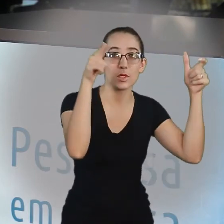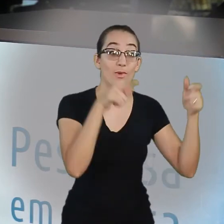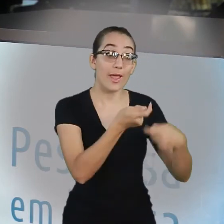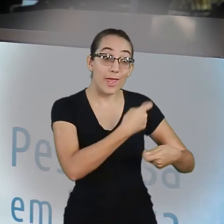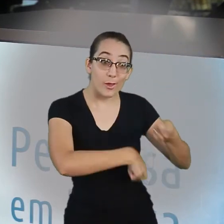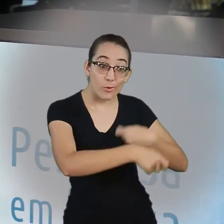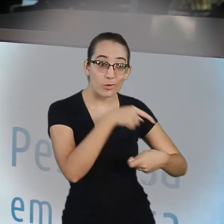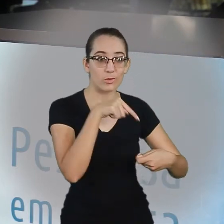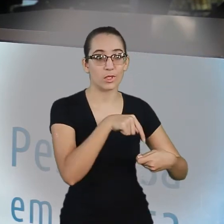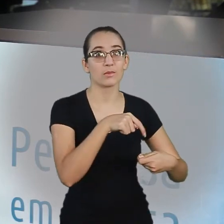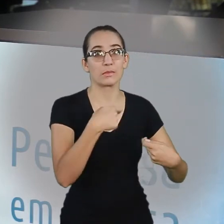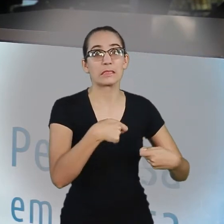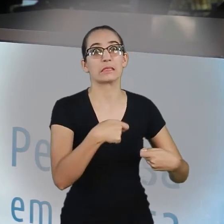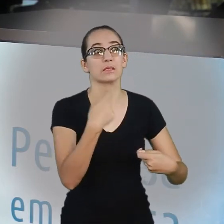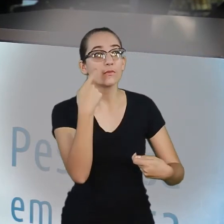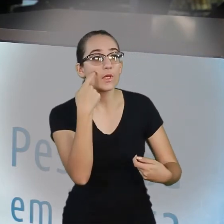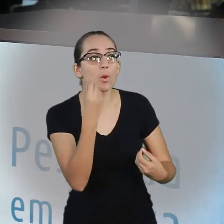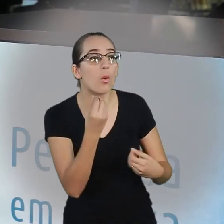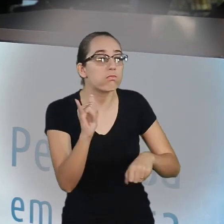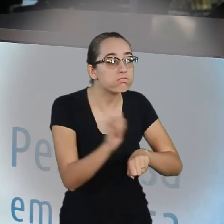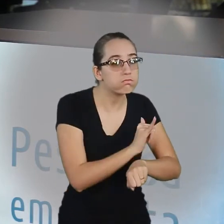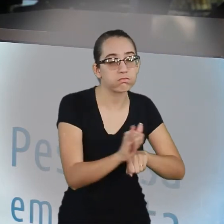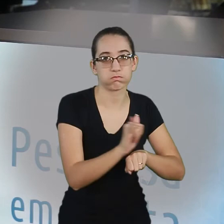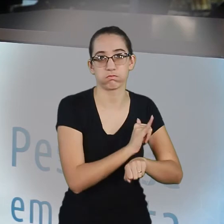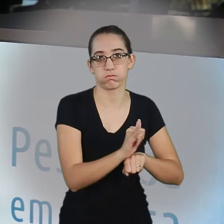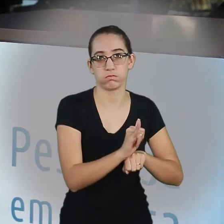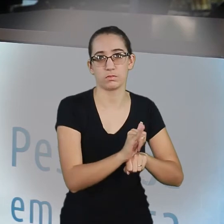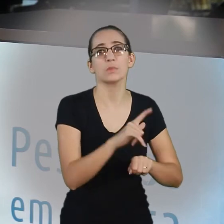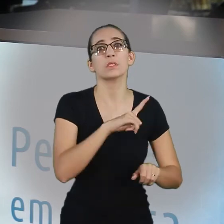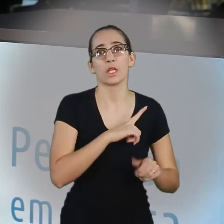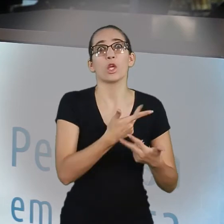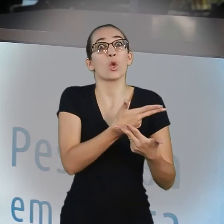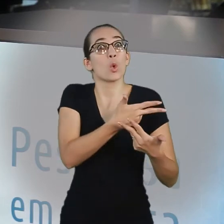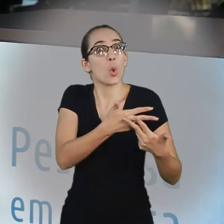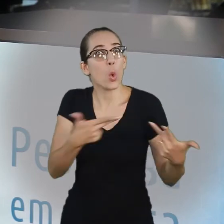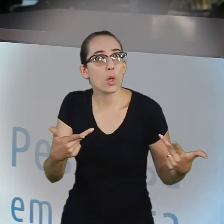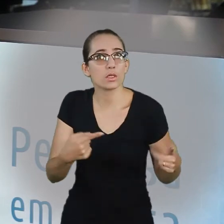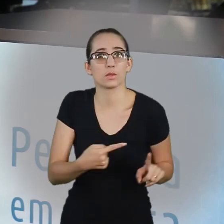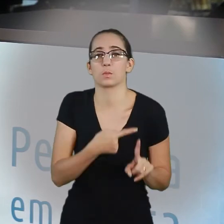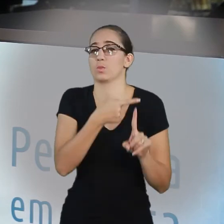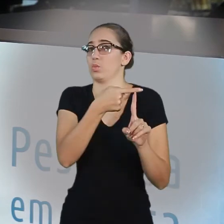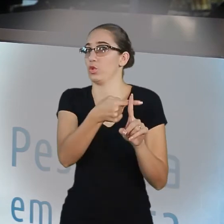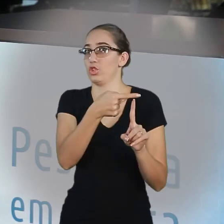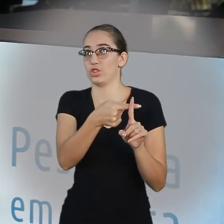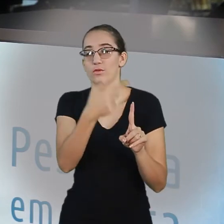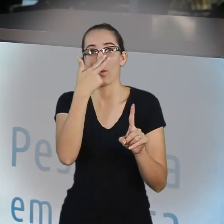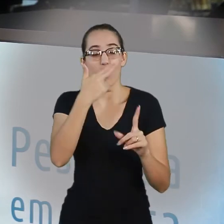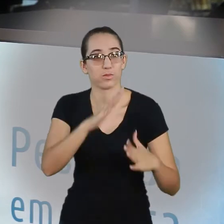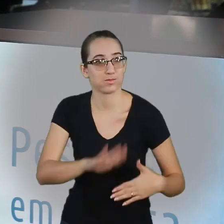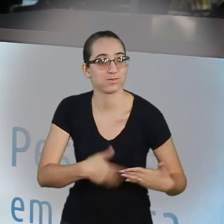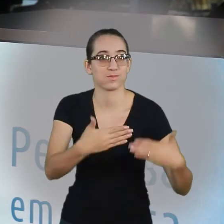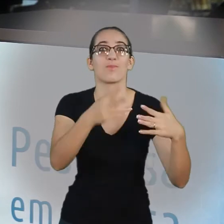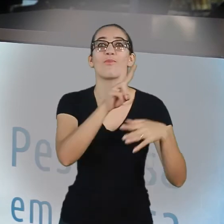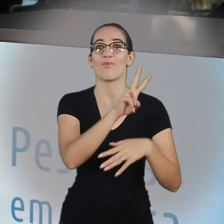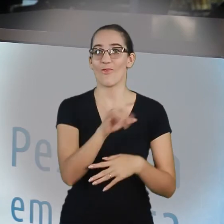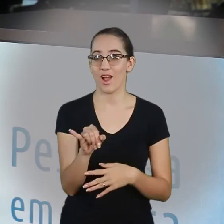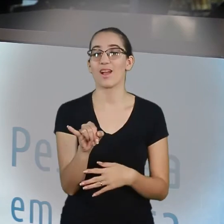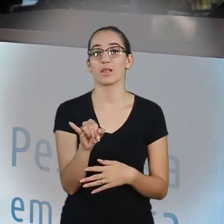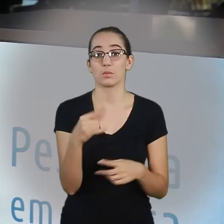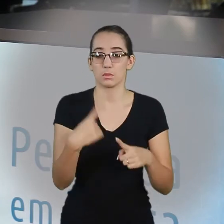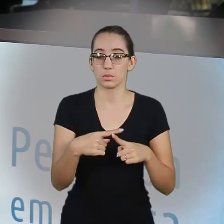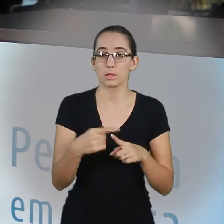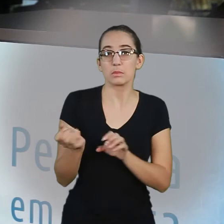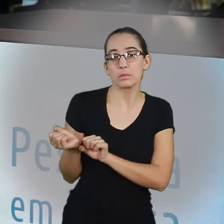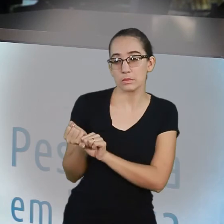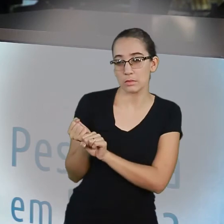incentivar a surgir aqui no Estado. Nós temos ativos muito positivos para a economia do Rio Grande do Sul. Nos últimos anos, nós nos especializamos